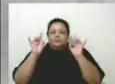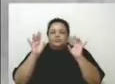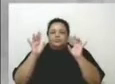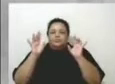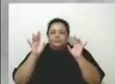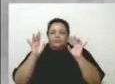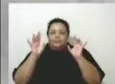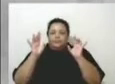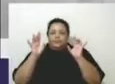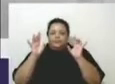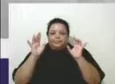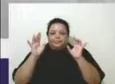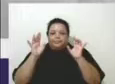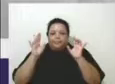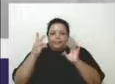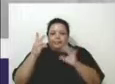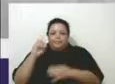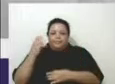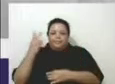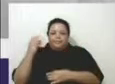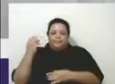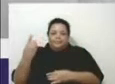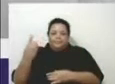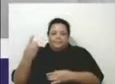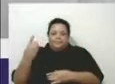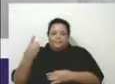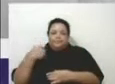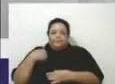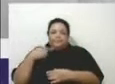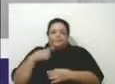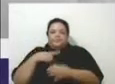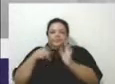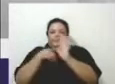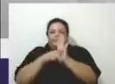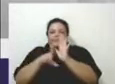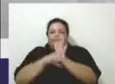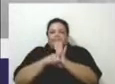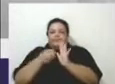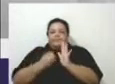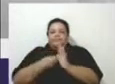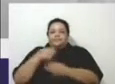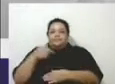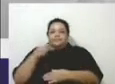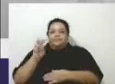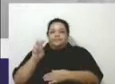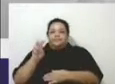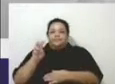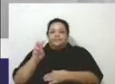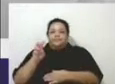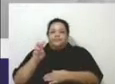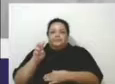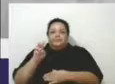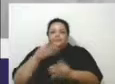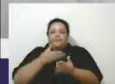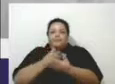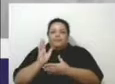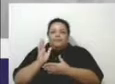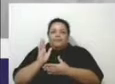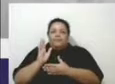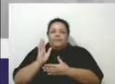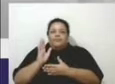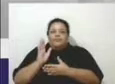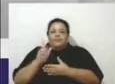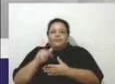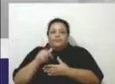em 2021 eu tive um projeto de lei de número 75 que foi aprovado que é o